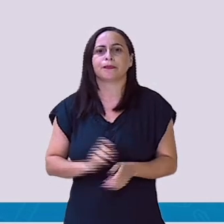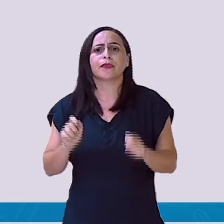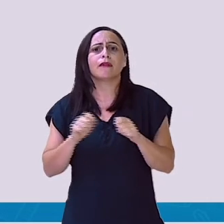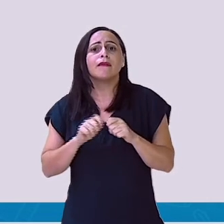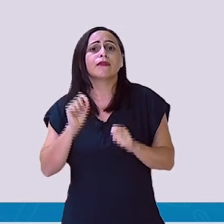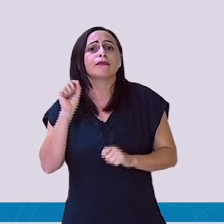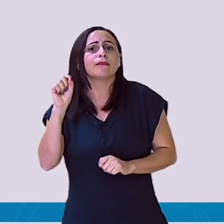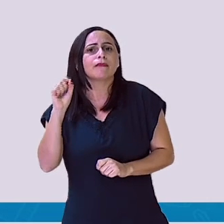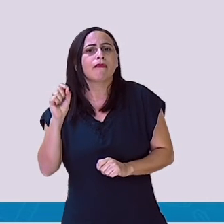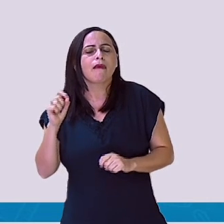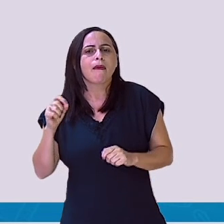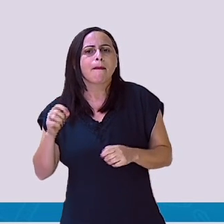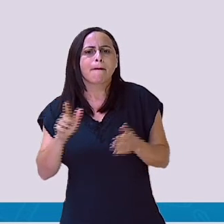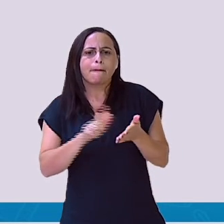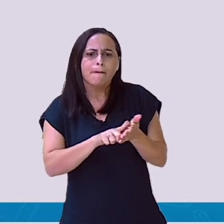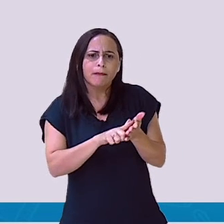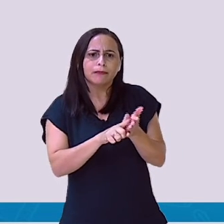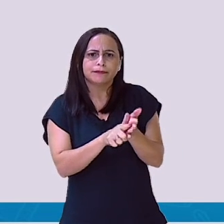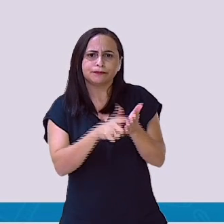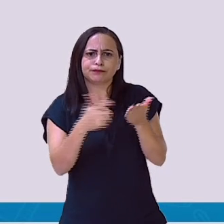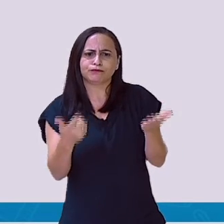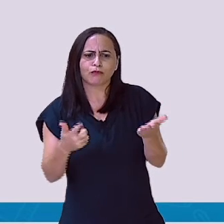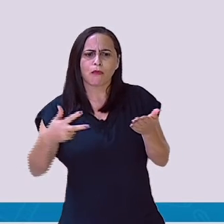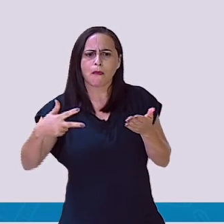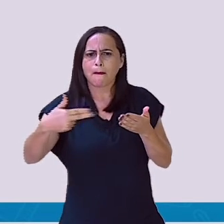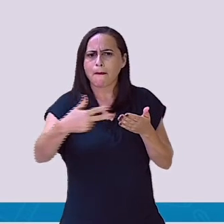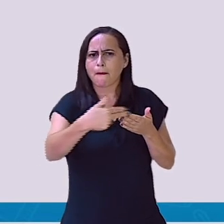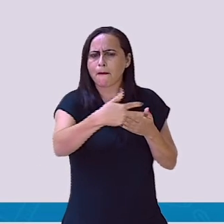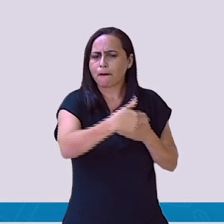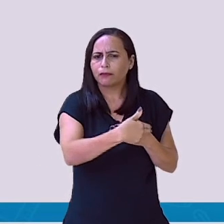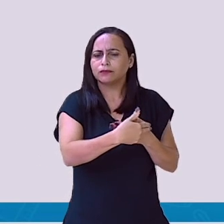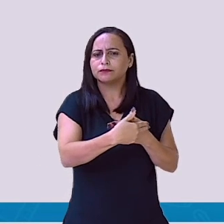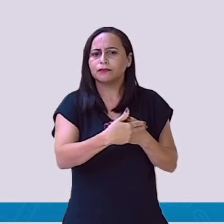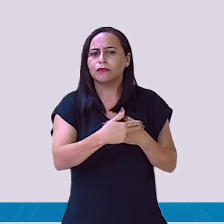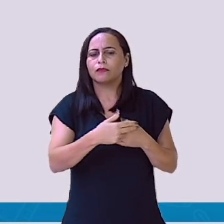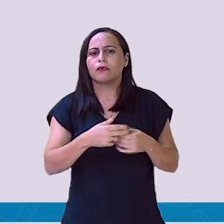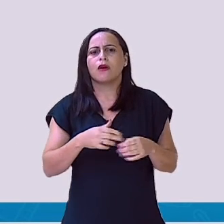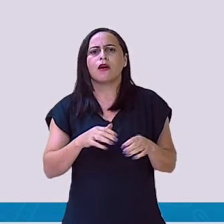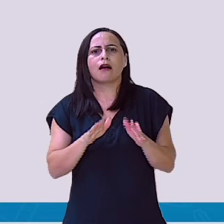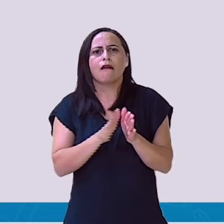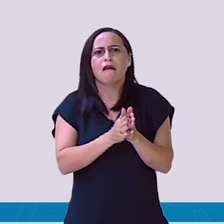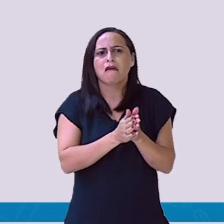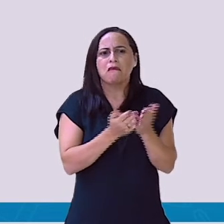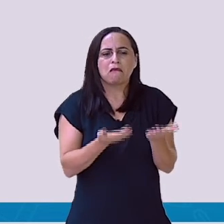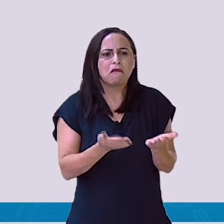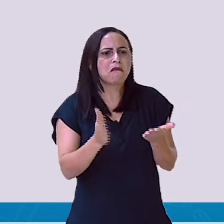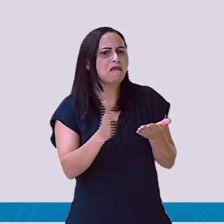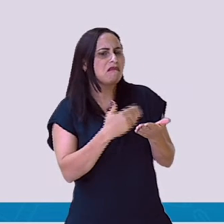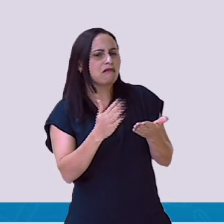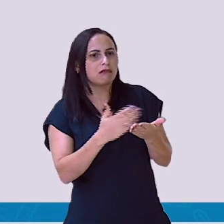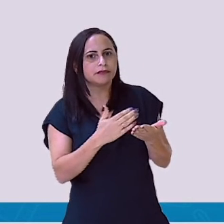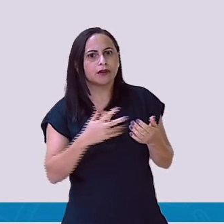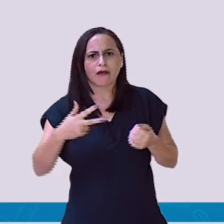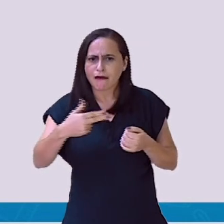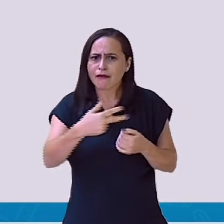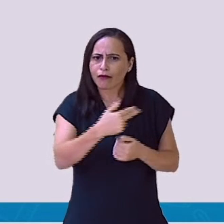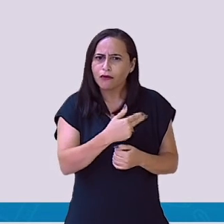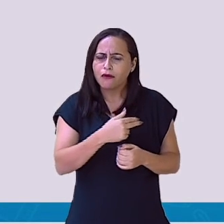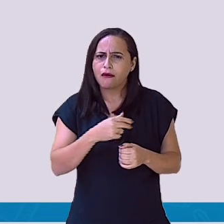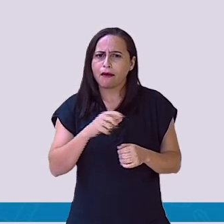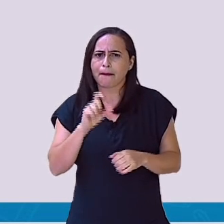de revistas, jornais, panfleto, né, o que tiver disponível para você aí na sua casa.